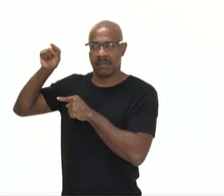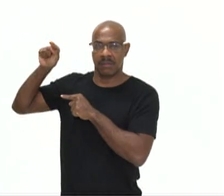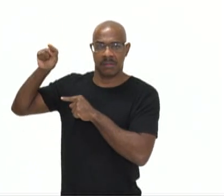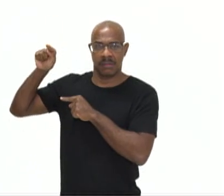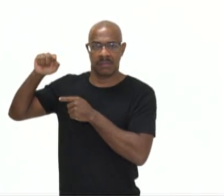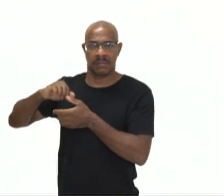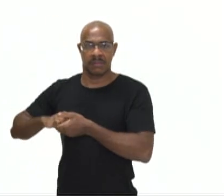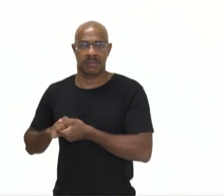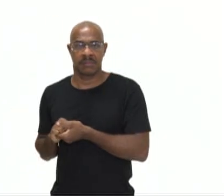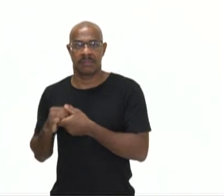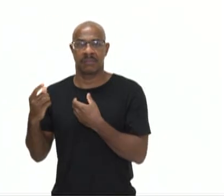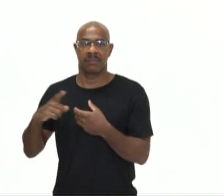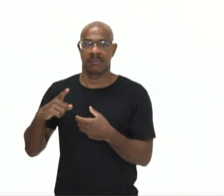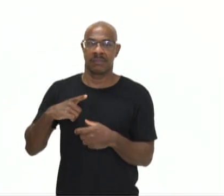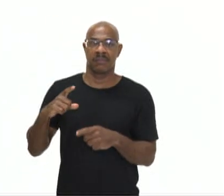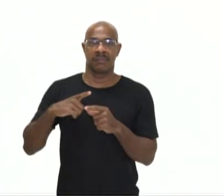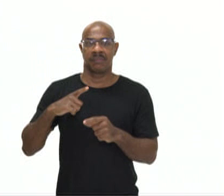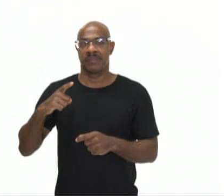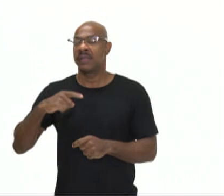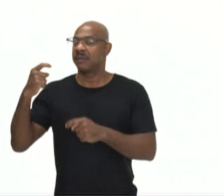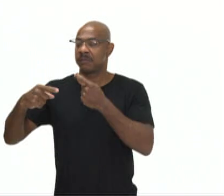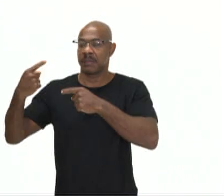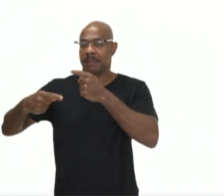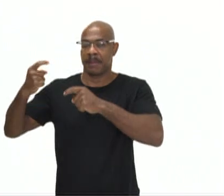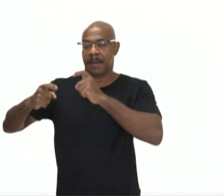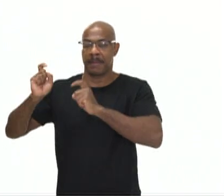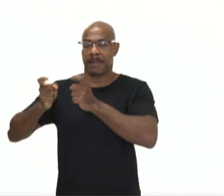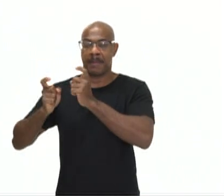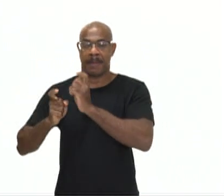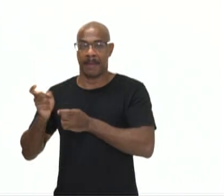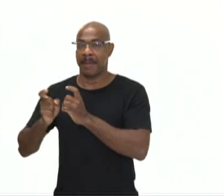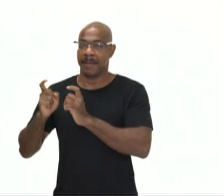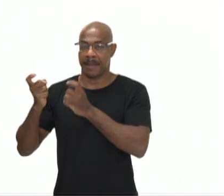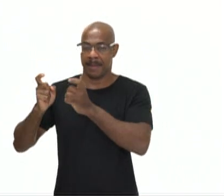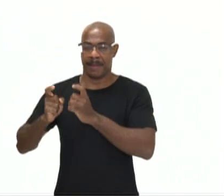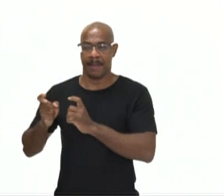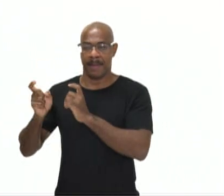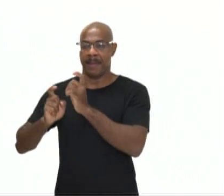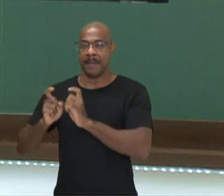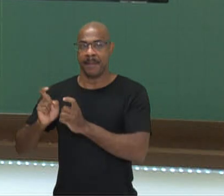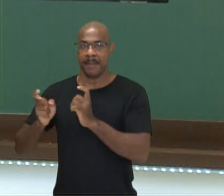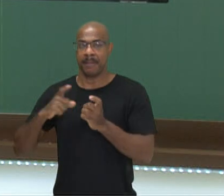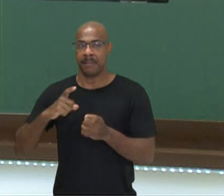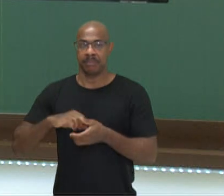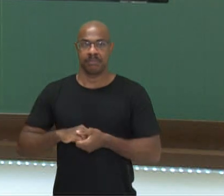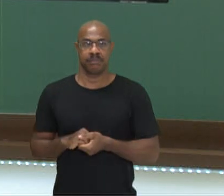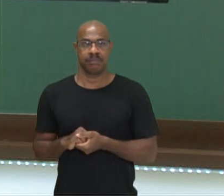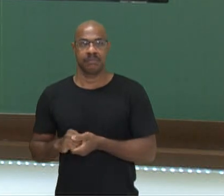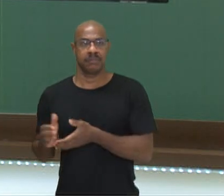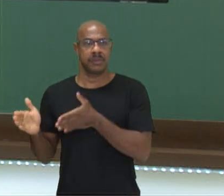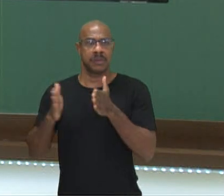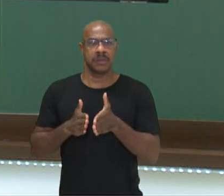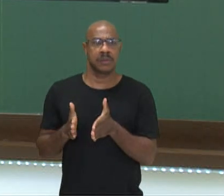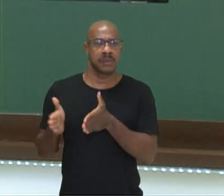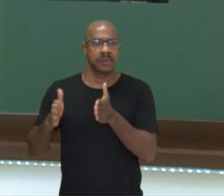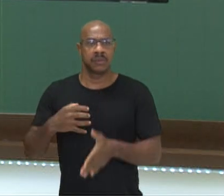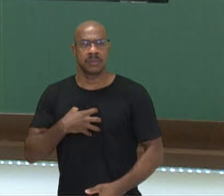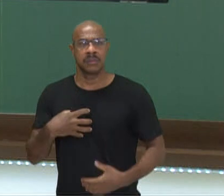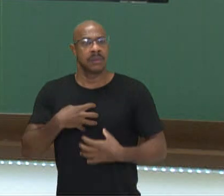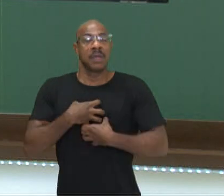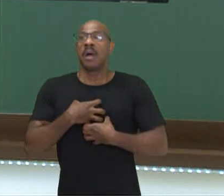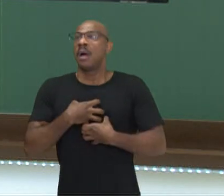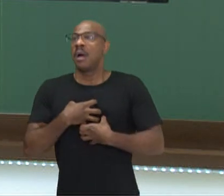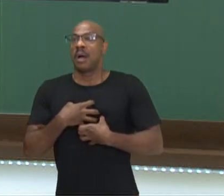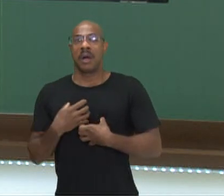linhas verticais que indicam que ele tem um discurso, que ele está falando algo. E o outro faz uma expressão de assustado em relação ao que ele